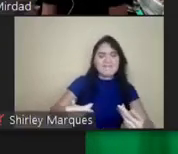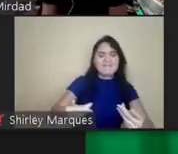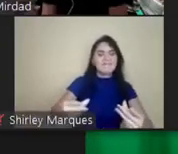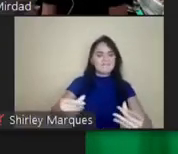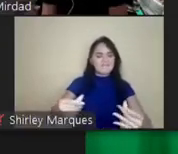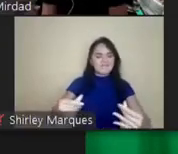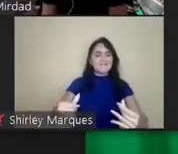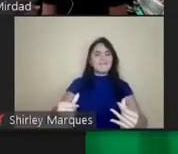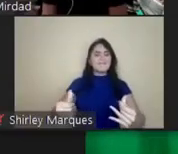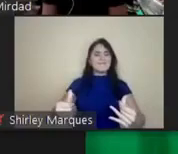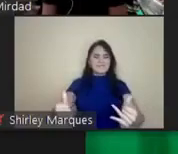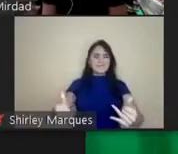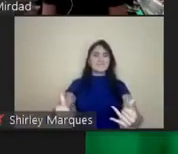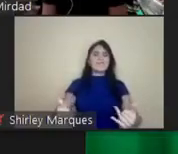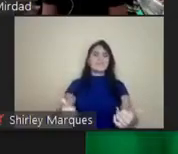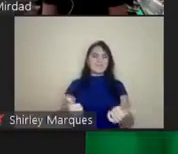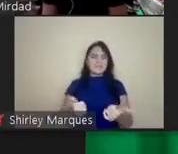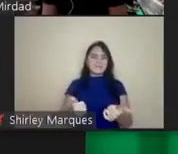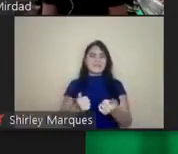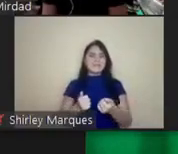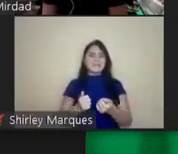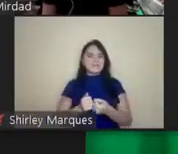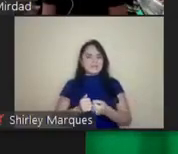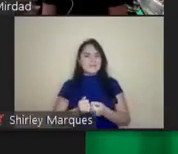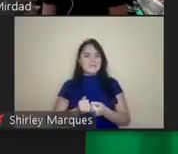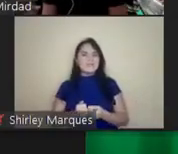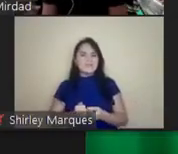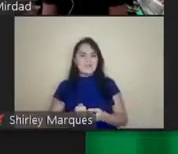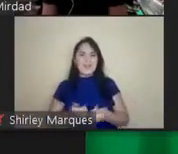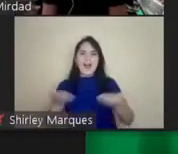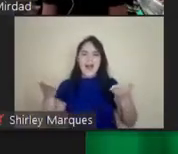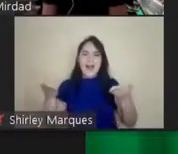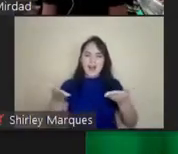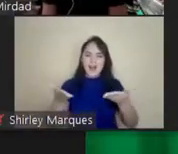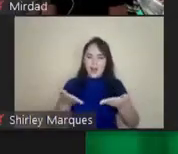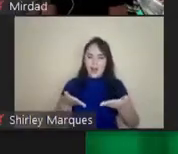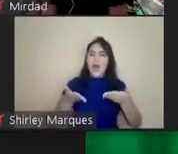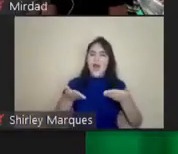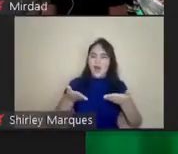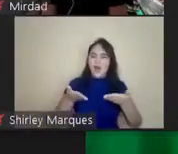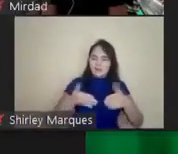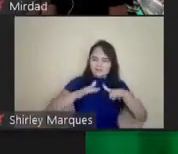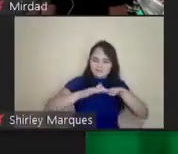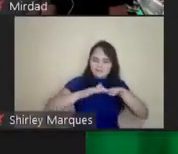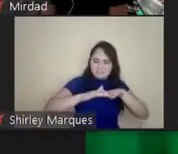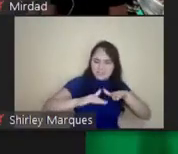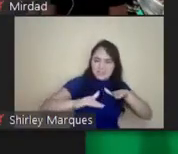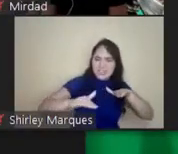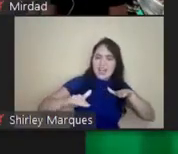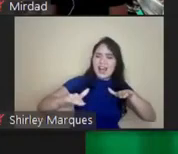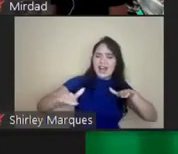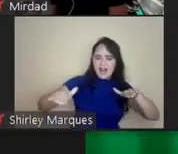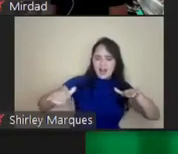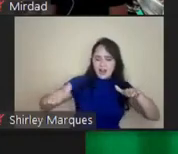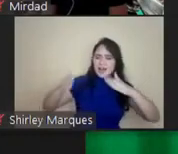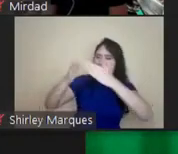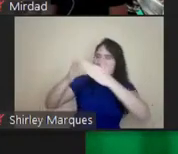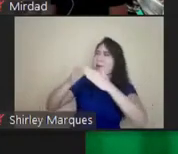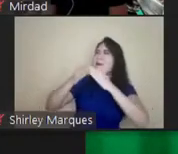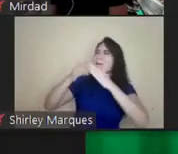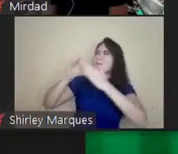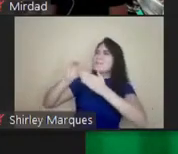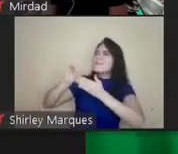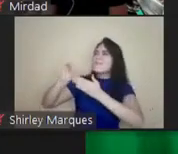chão, os canibais. Chegou a vez desse chão, chama Deus, que só Deus